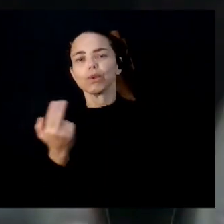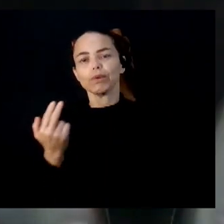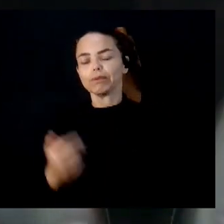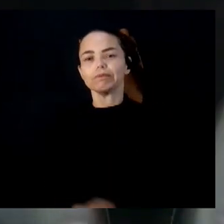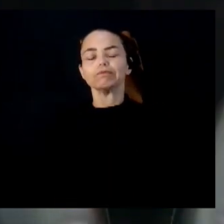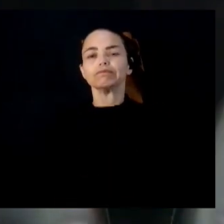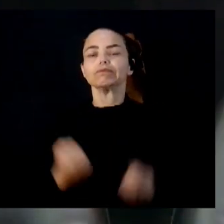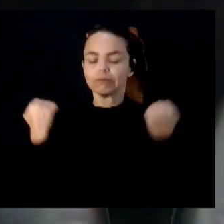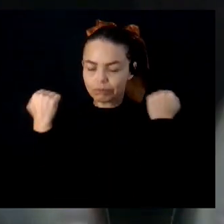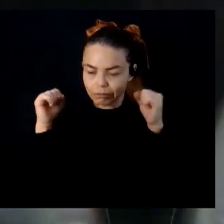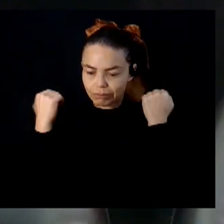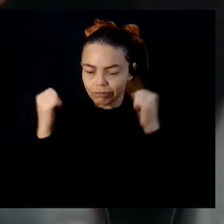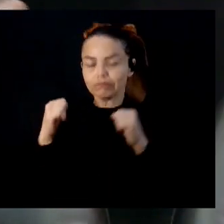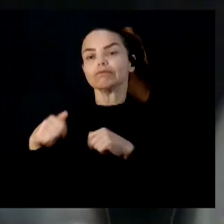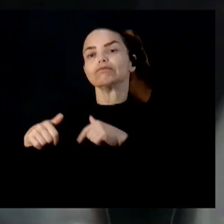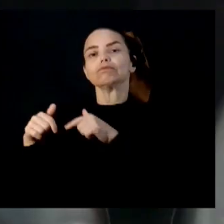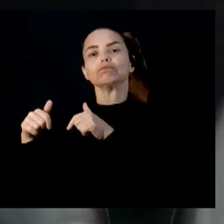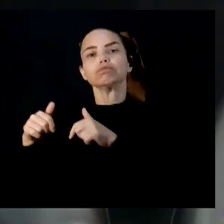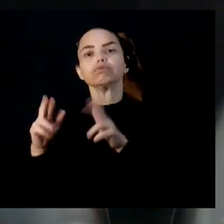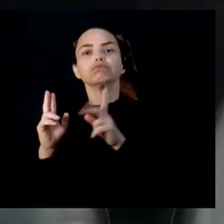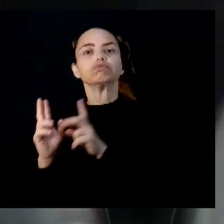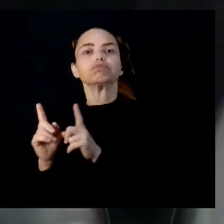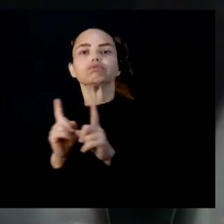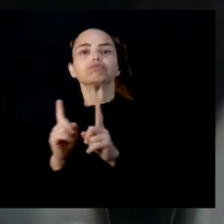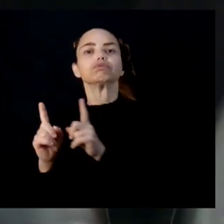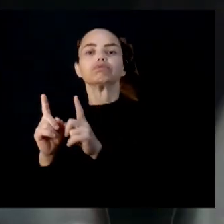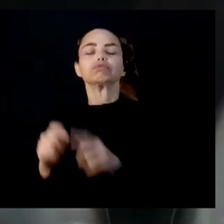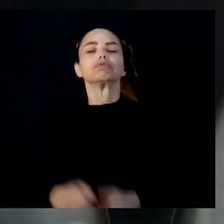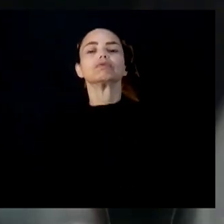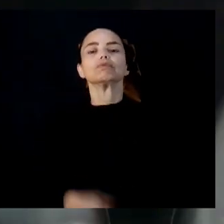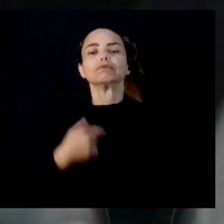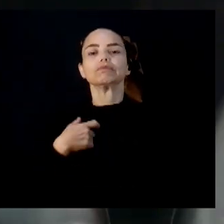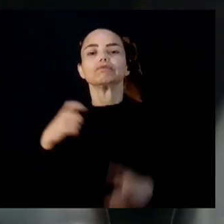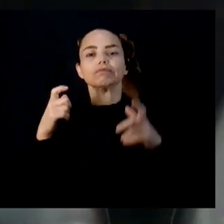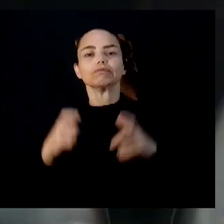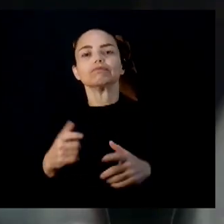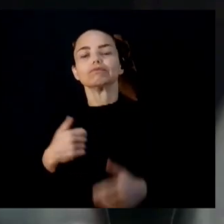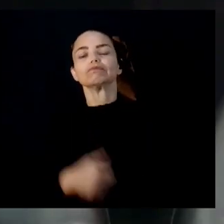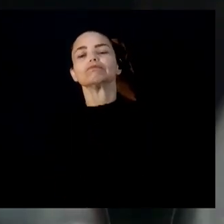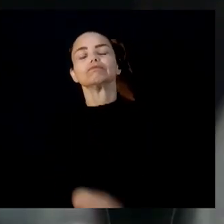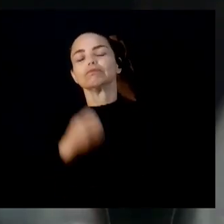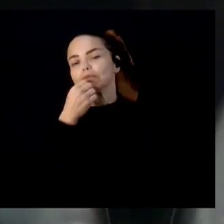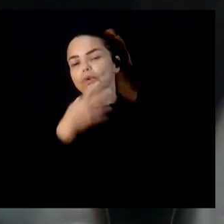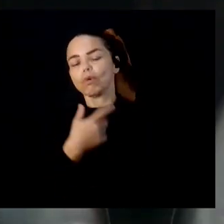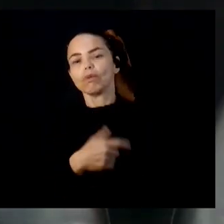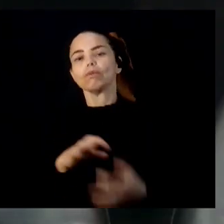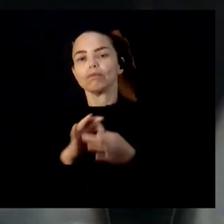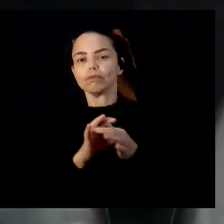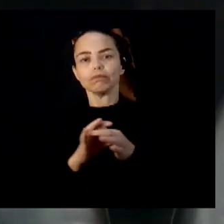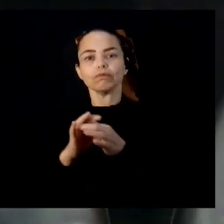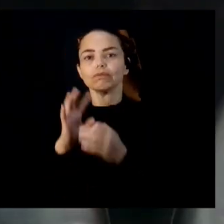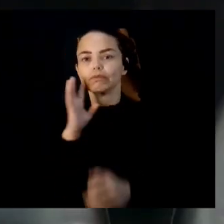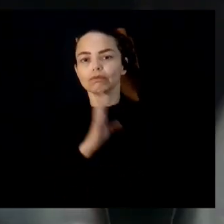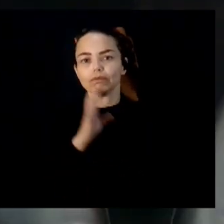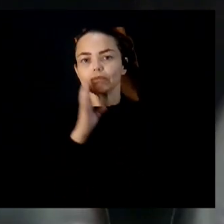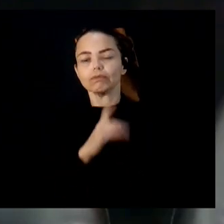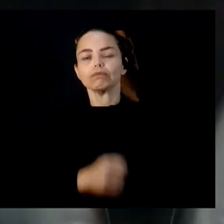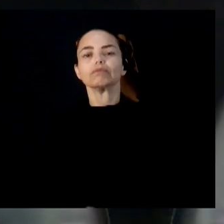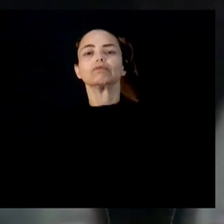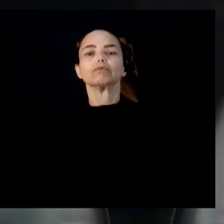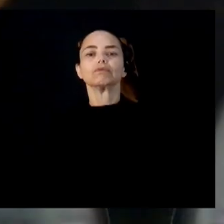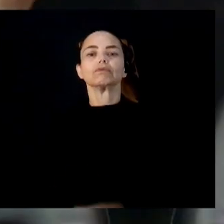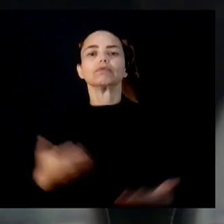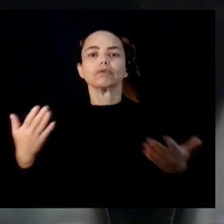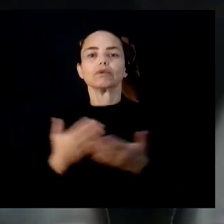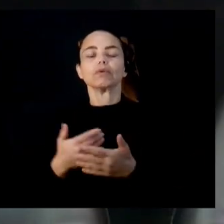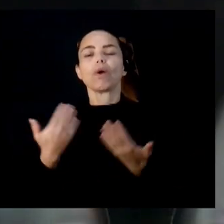numa caminhada, né? Que eu acho que a caminhada é um lugar que traz uma conexão bem bacana, né? Vamos fazer uma caminhada longa e a gente vai batendo